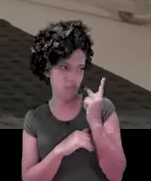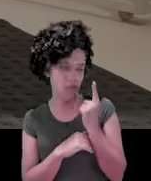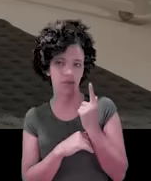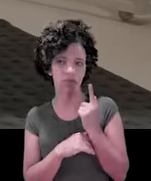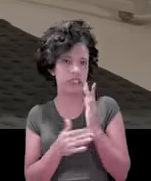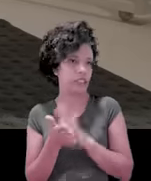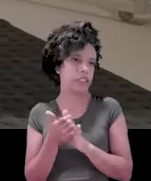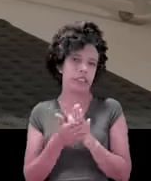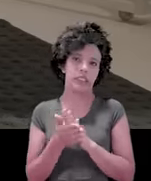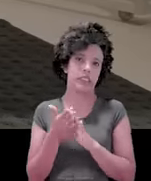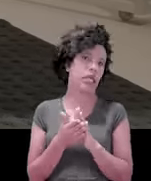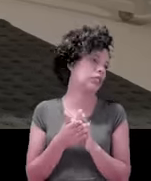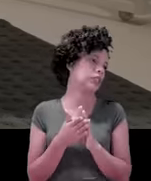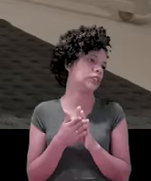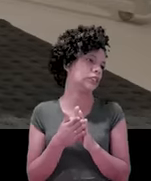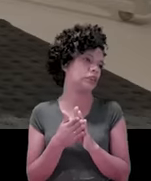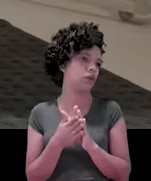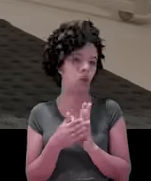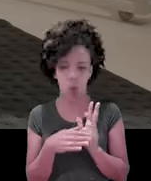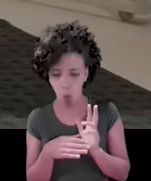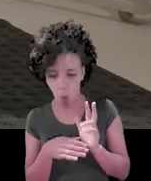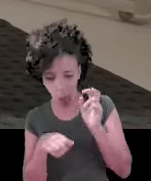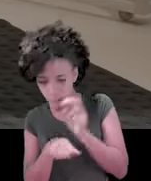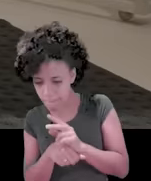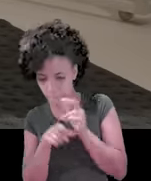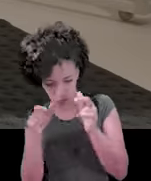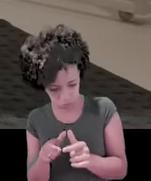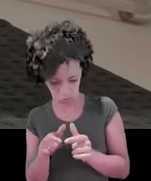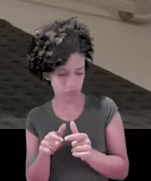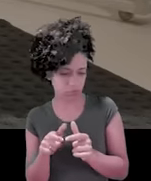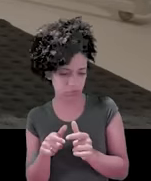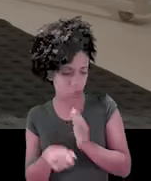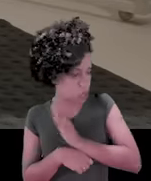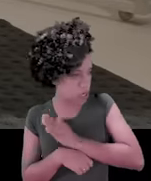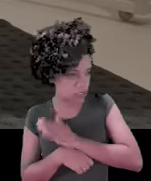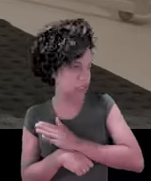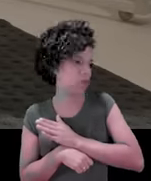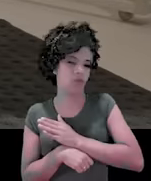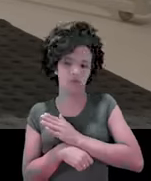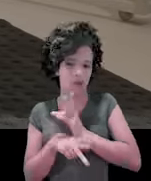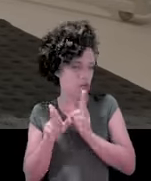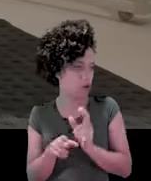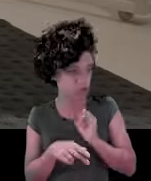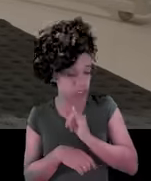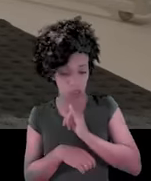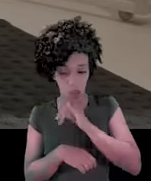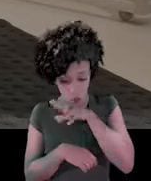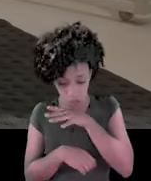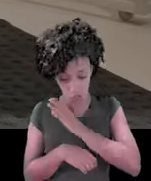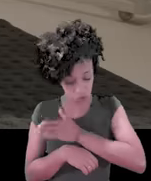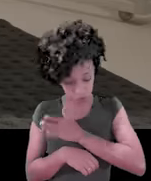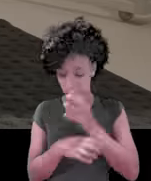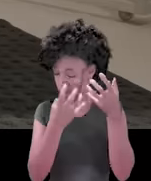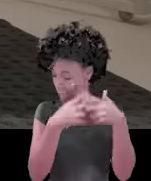que diz que nada o primeiro lugar no espaço isso a mesma coisa acontece com teus sentimentos do coração o seu coração está tomado de